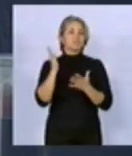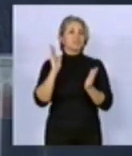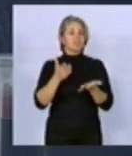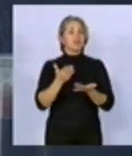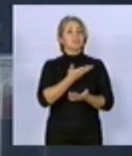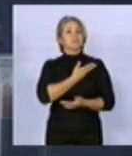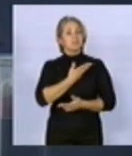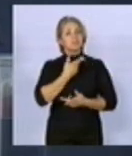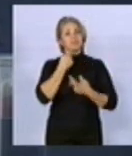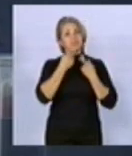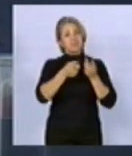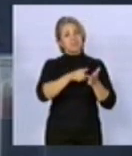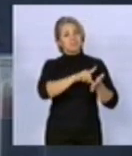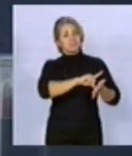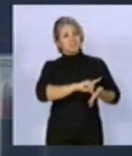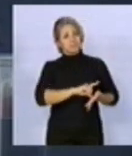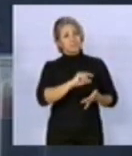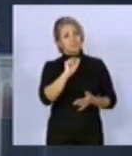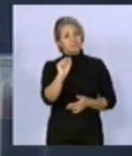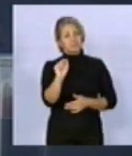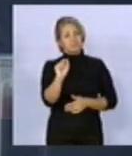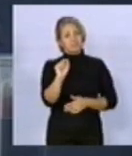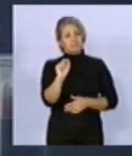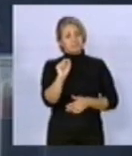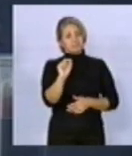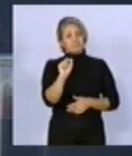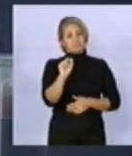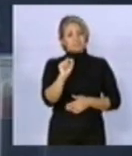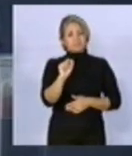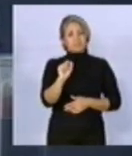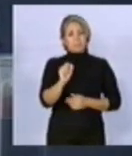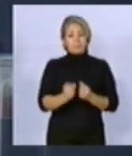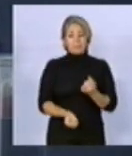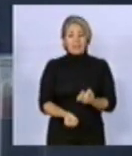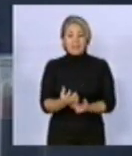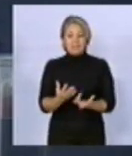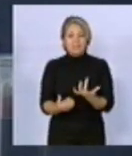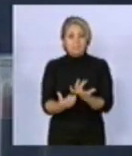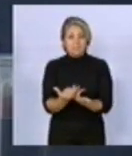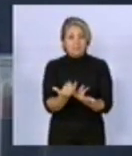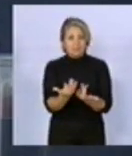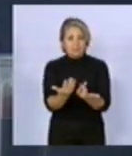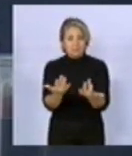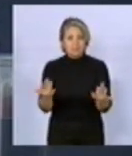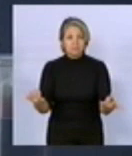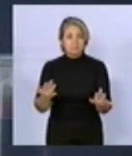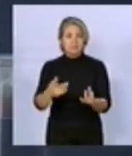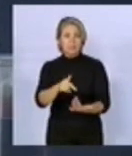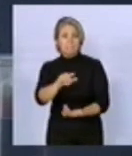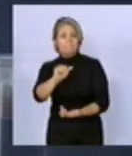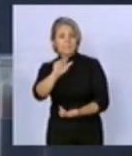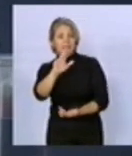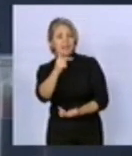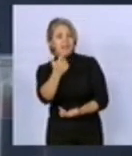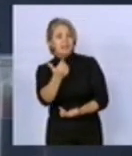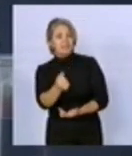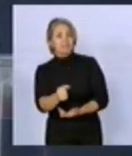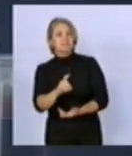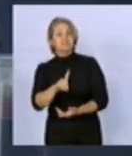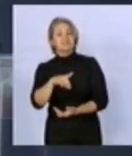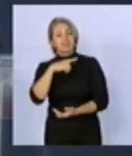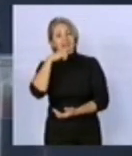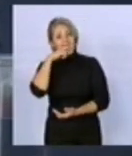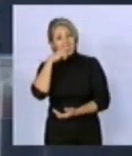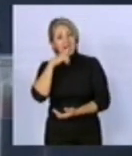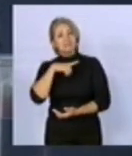colegas que é a queimada da palha de cana tem